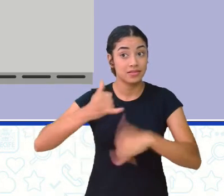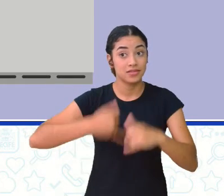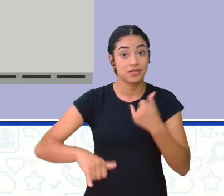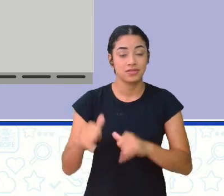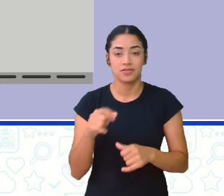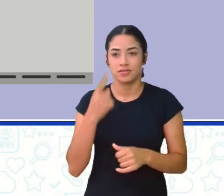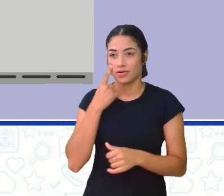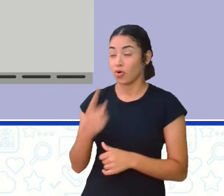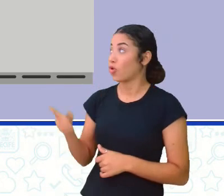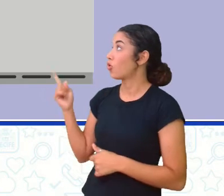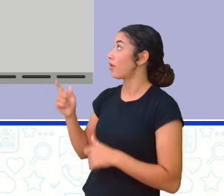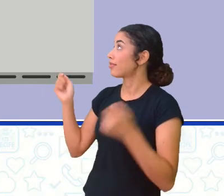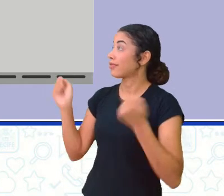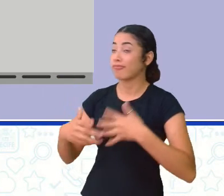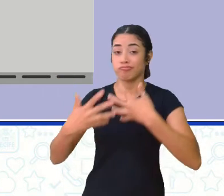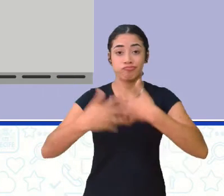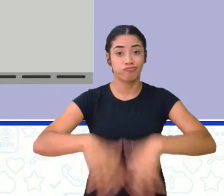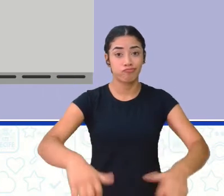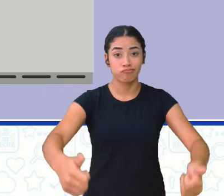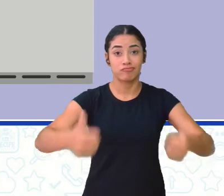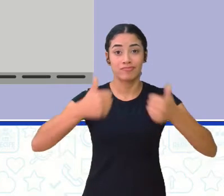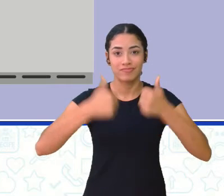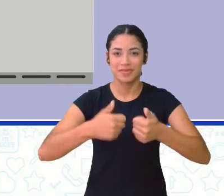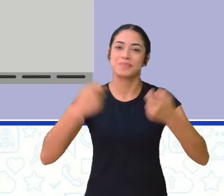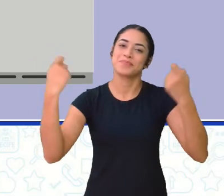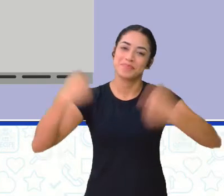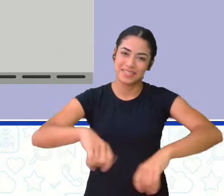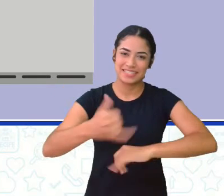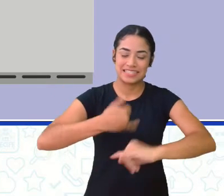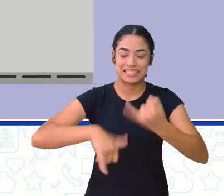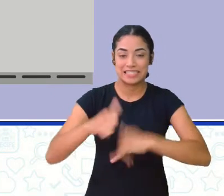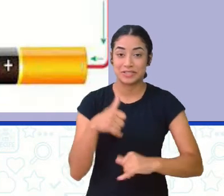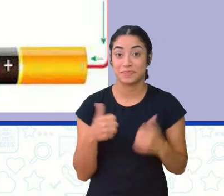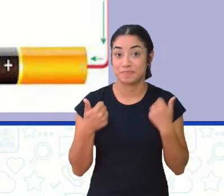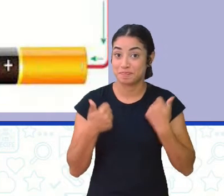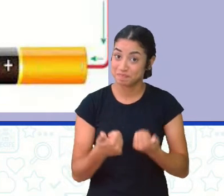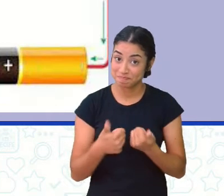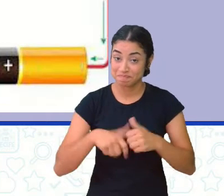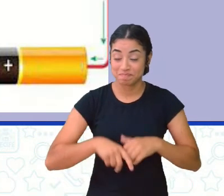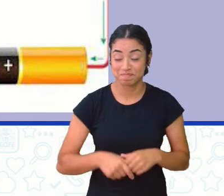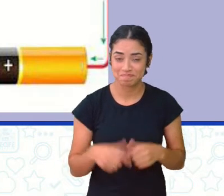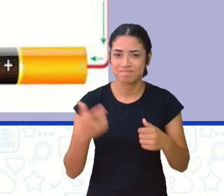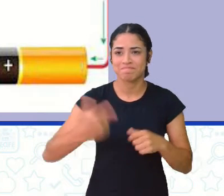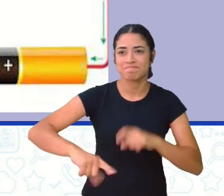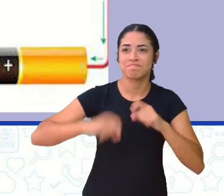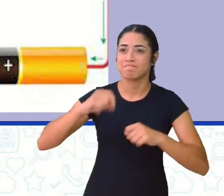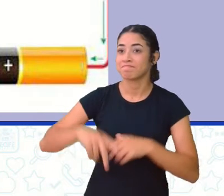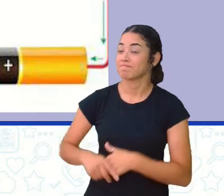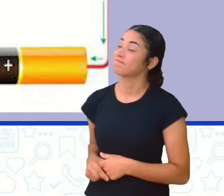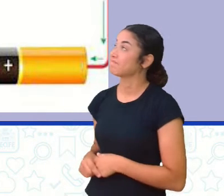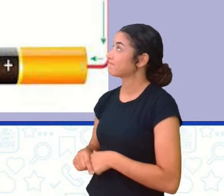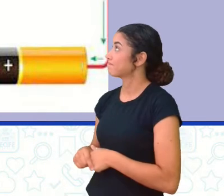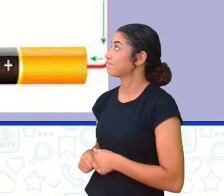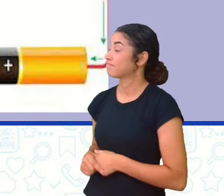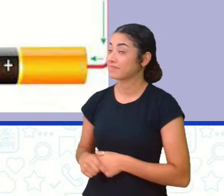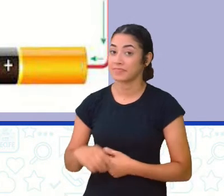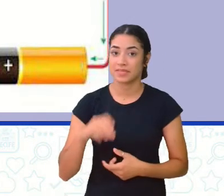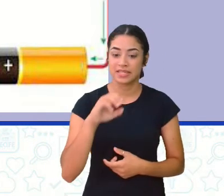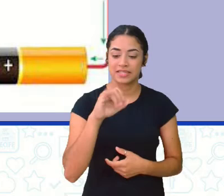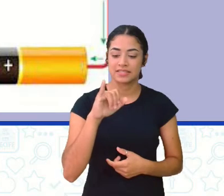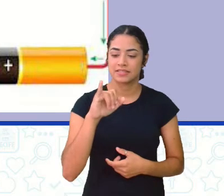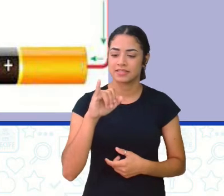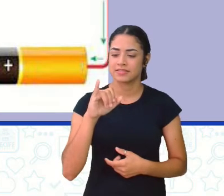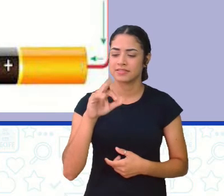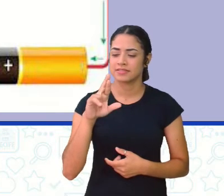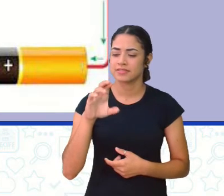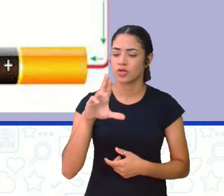funcionarem. Então, eles precisam aí dos condutores elétricos. O que é que nós temos mais, pessoal? A gente vai falar agora de circuito